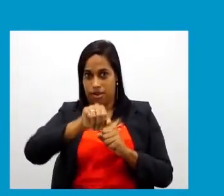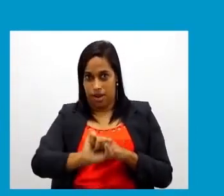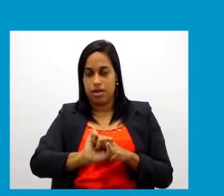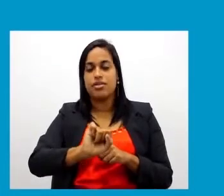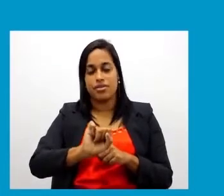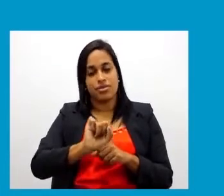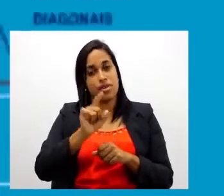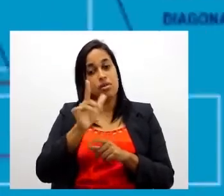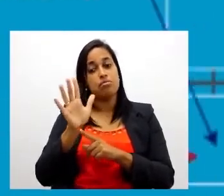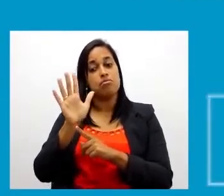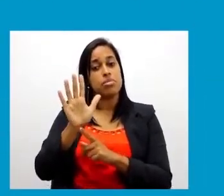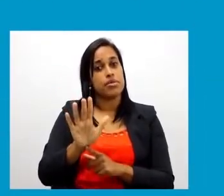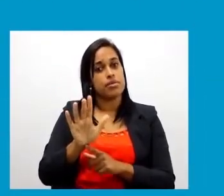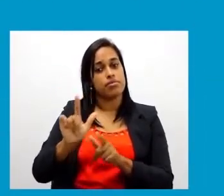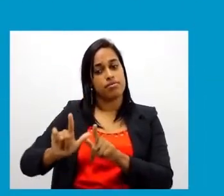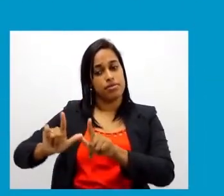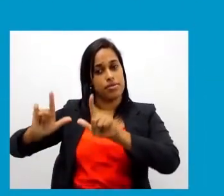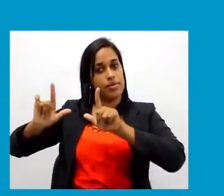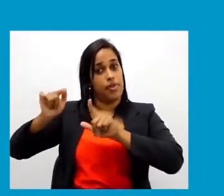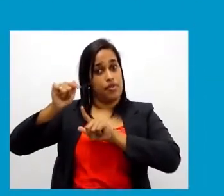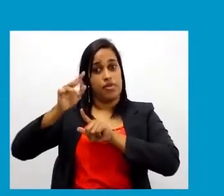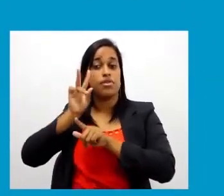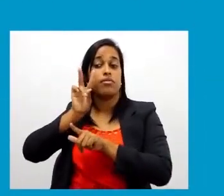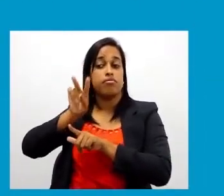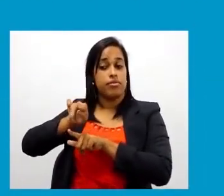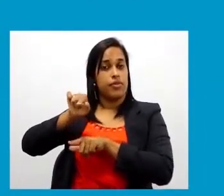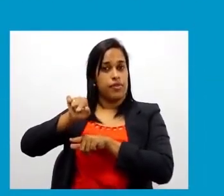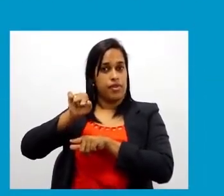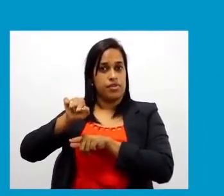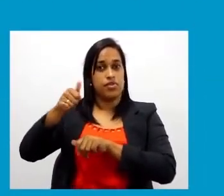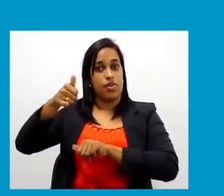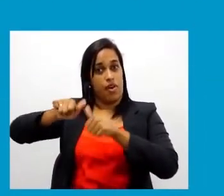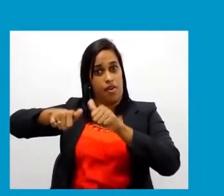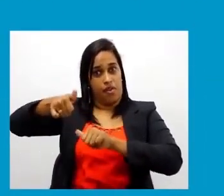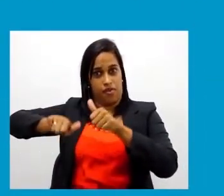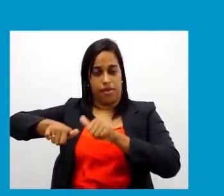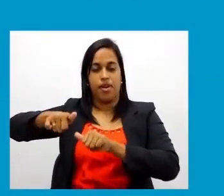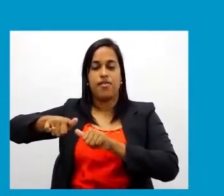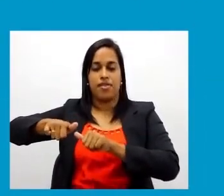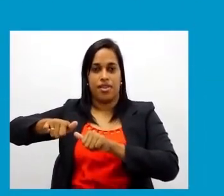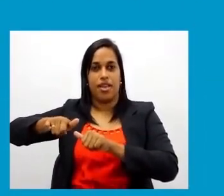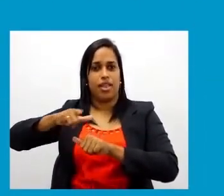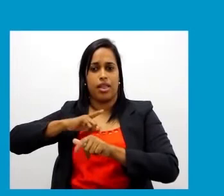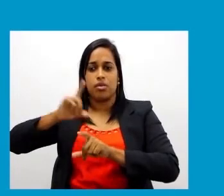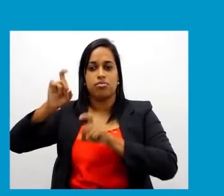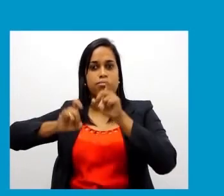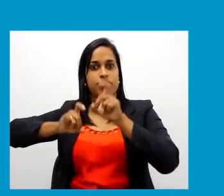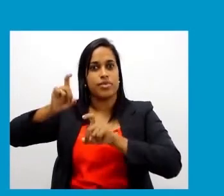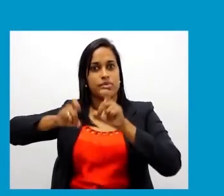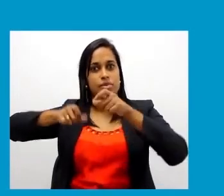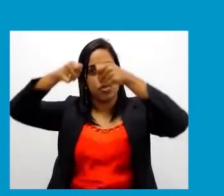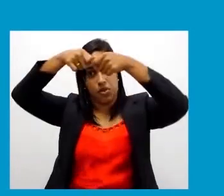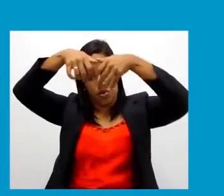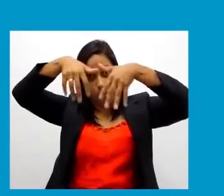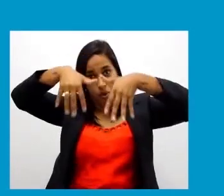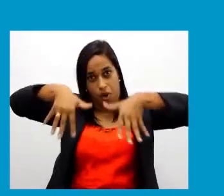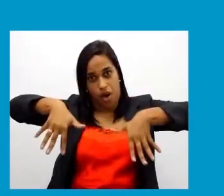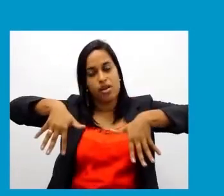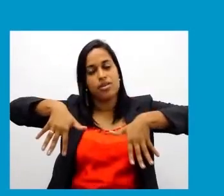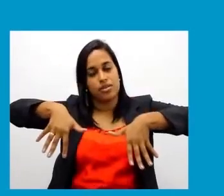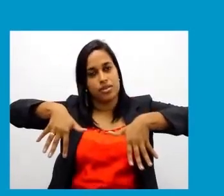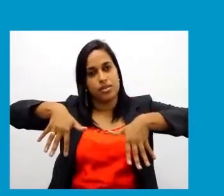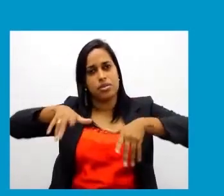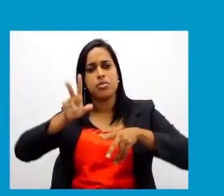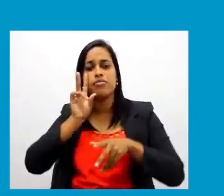gráfico e quero que você acompanhe comigo. Nesse gráfico eu tenho aqui uma forma de expressão de um organograma e você vai ter